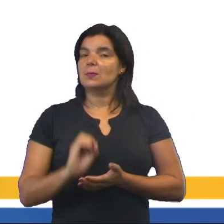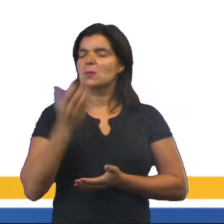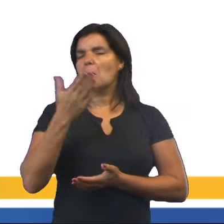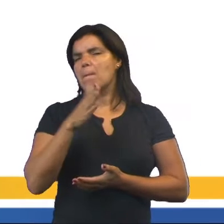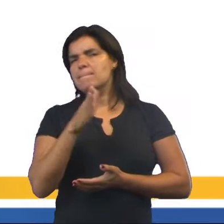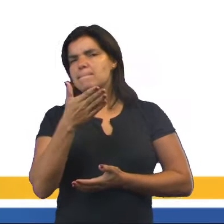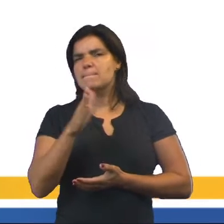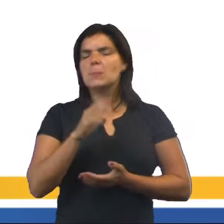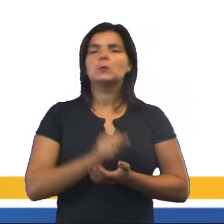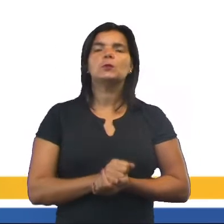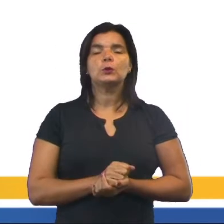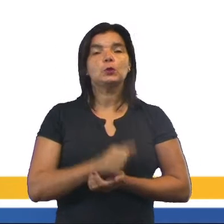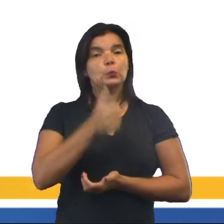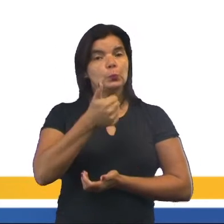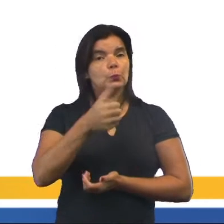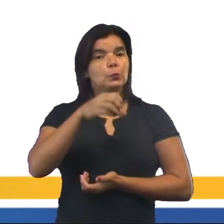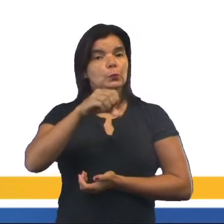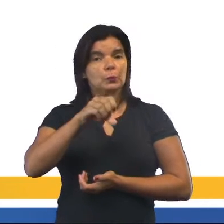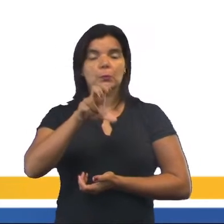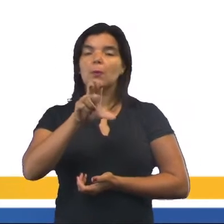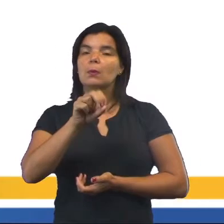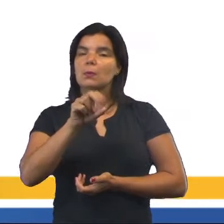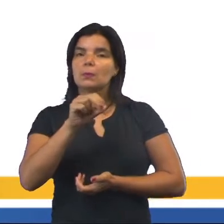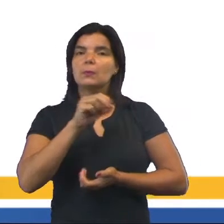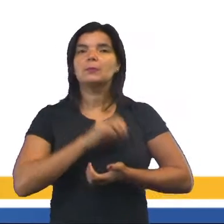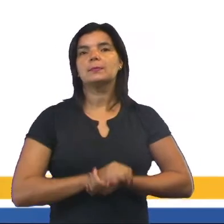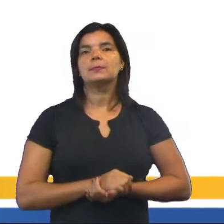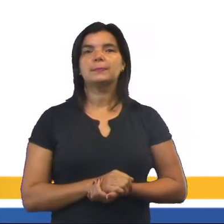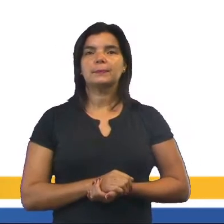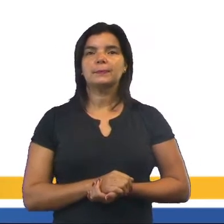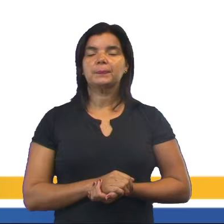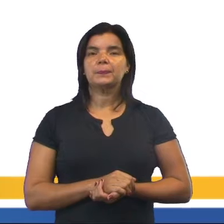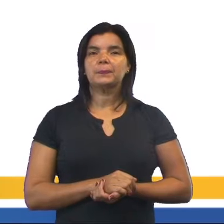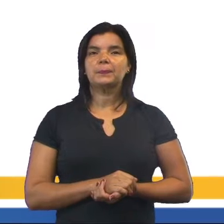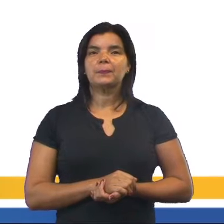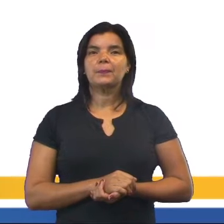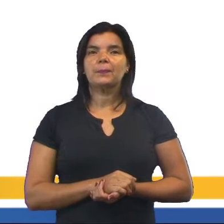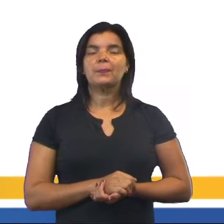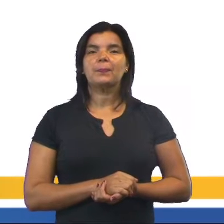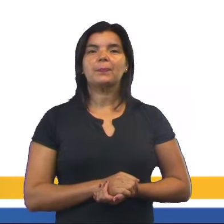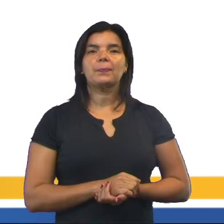aconteceu por volta dos anos de 1950, certo?